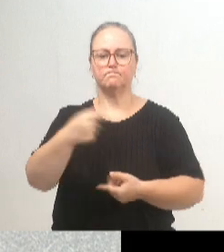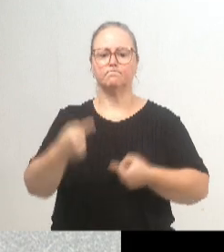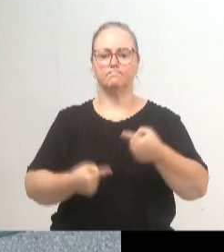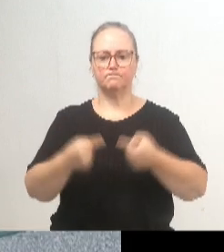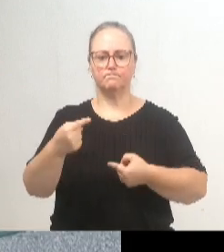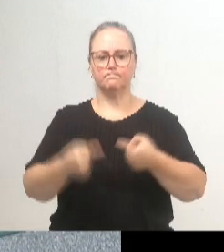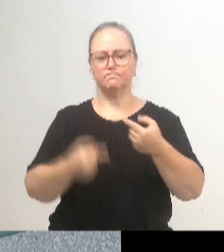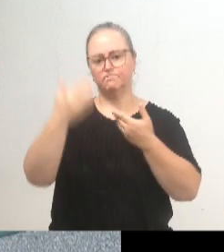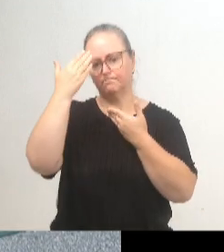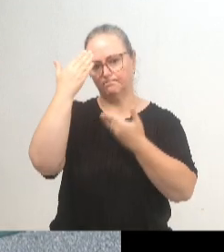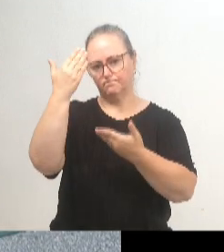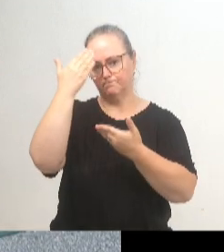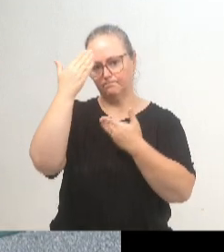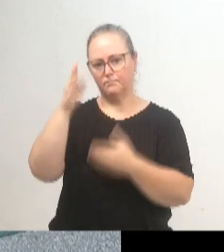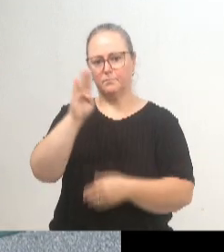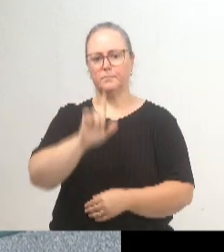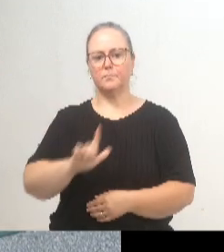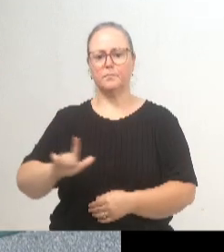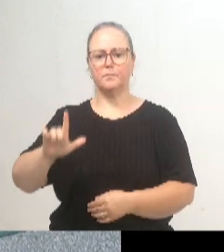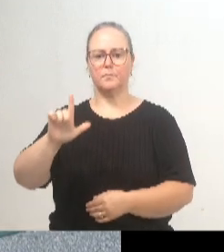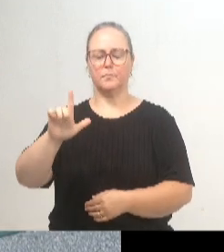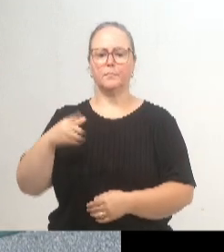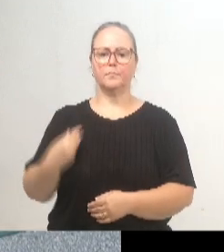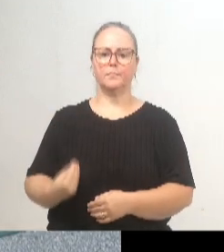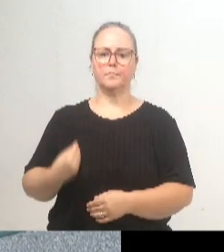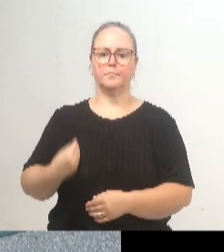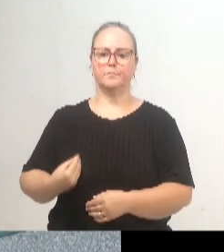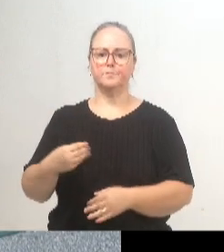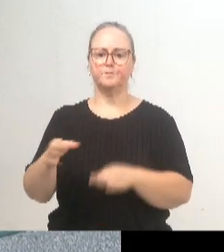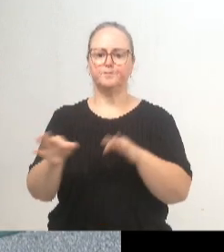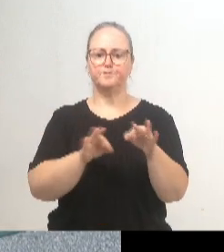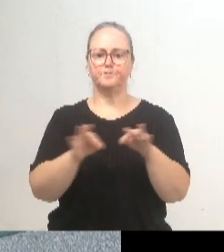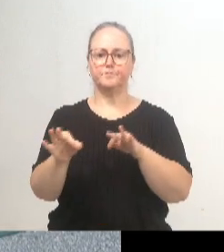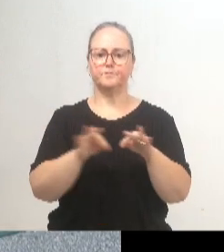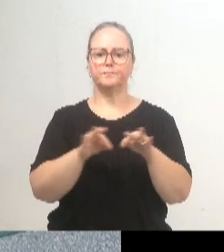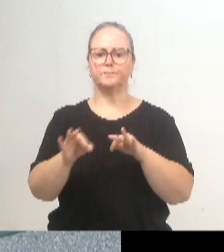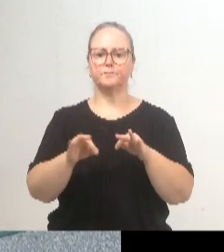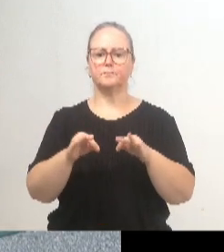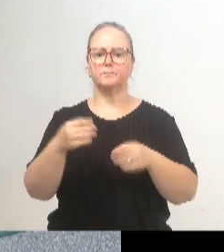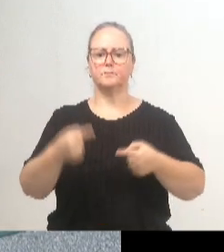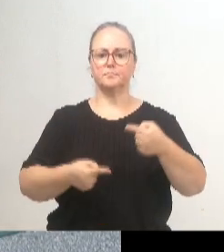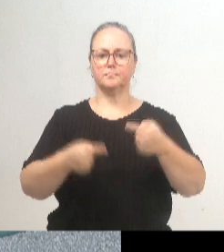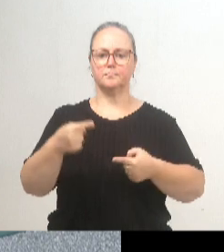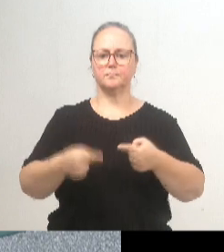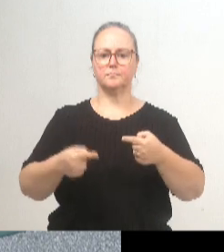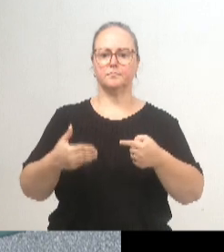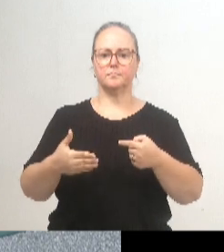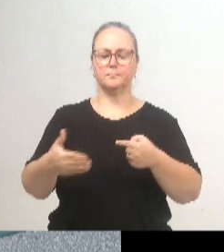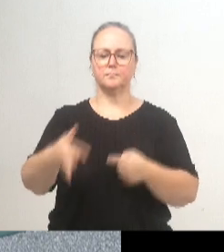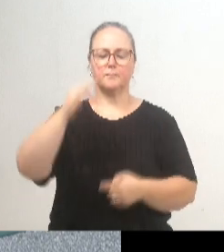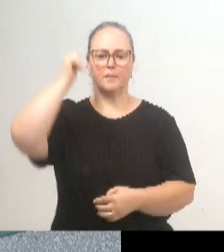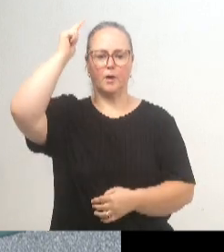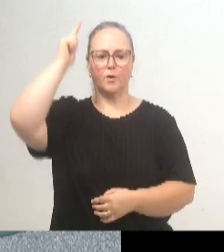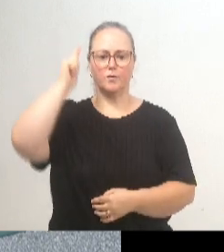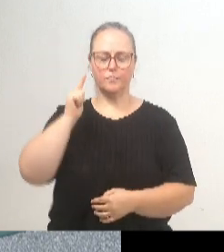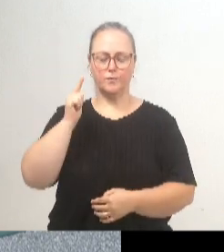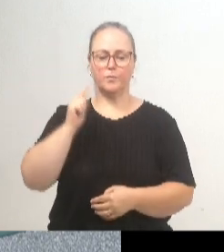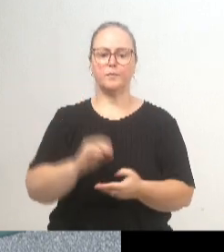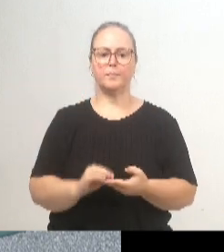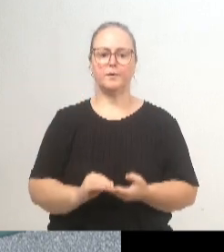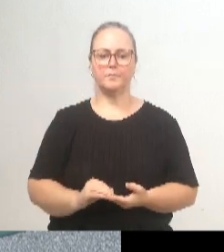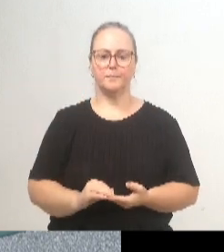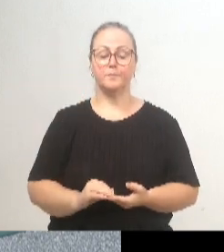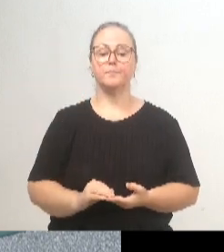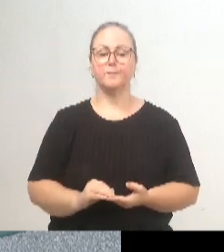ao Grupo Blumenau pela Vida, que organizou esse debate lá na FURB sobre a escala 6x1, um debate